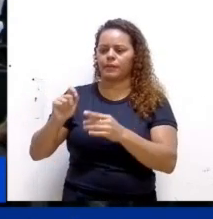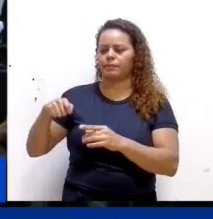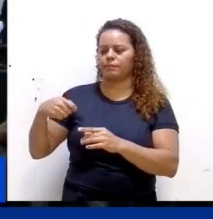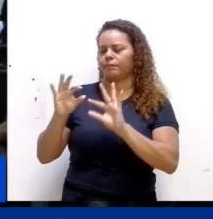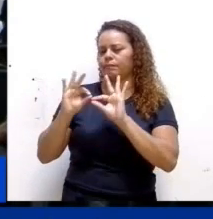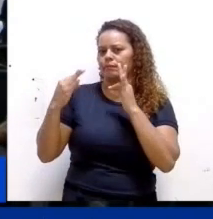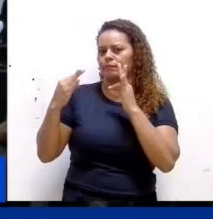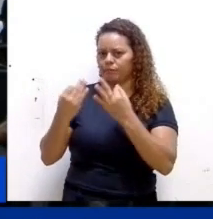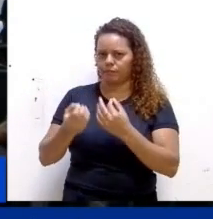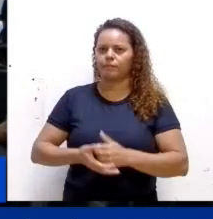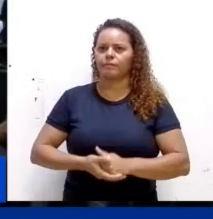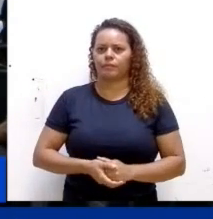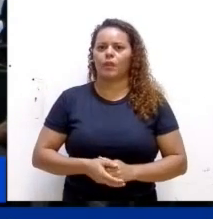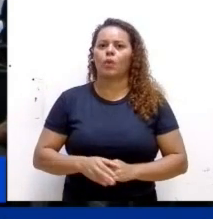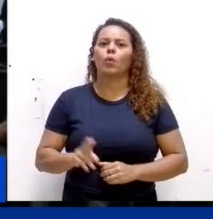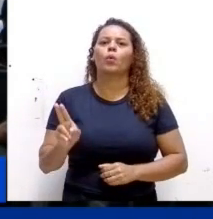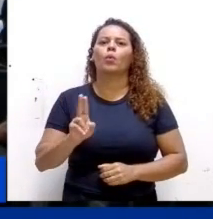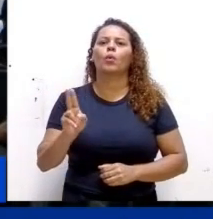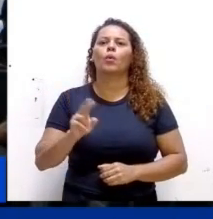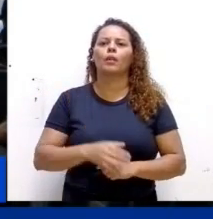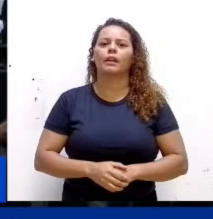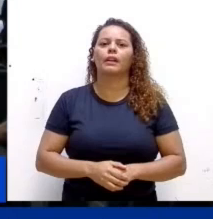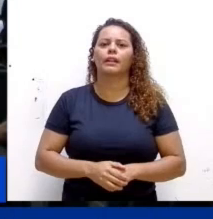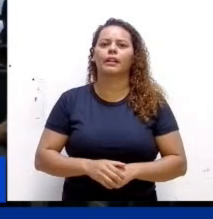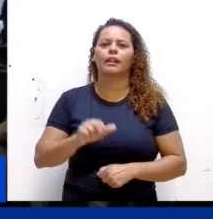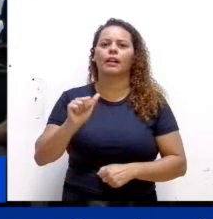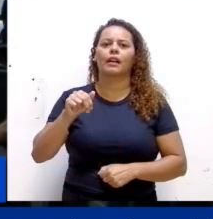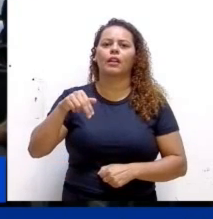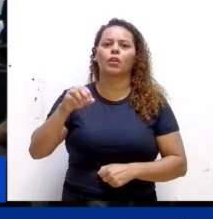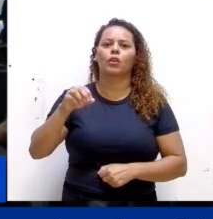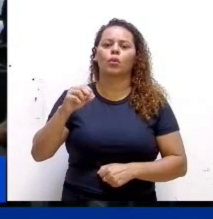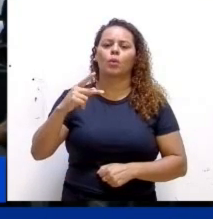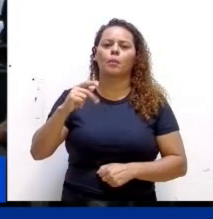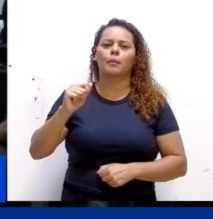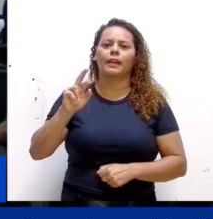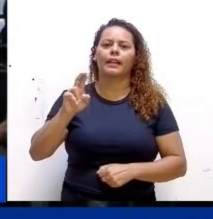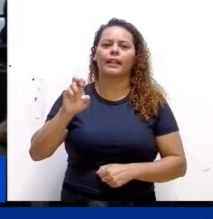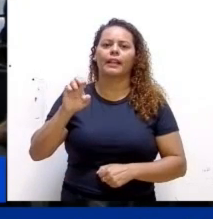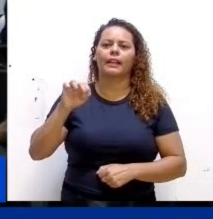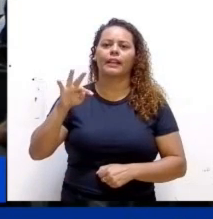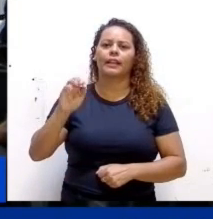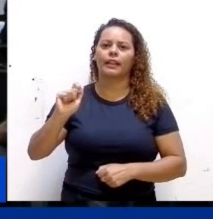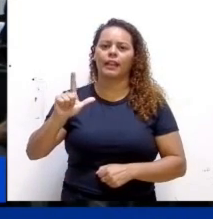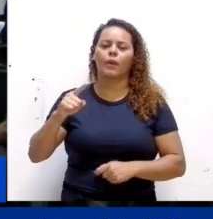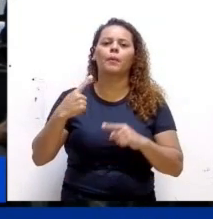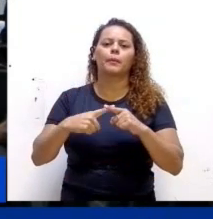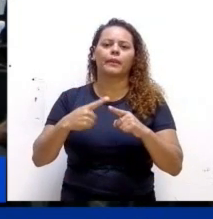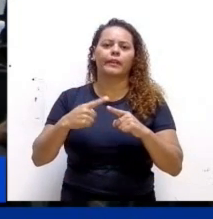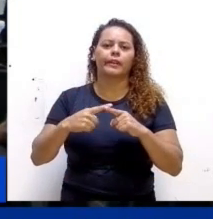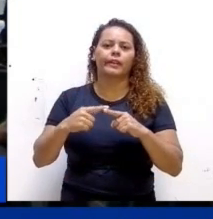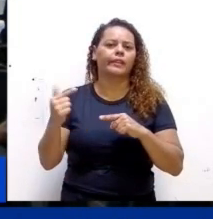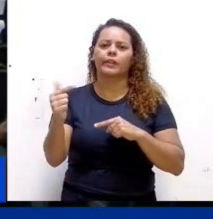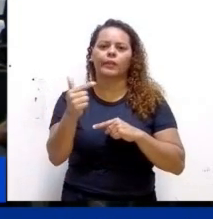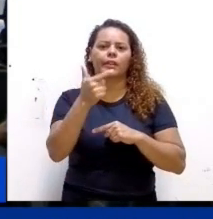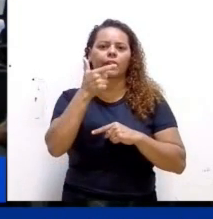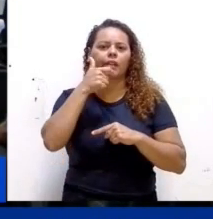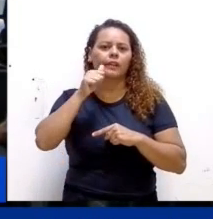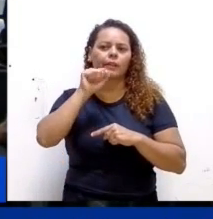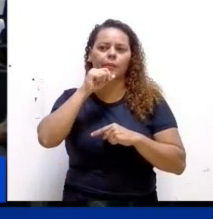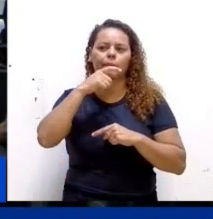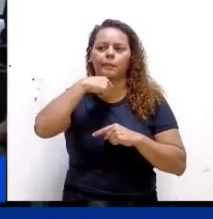A gente tem até um nome para esse tipo de família, a família anoparental, que não tem os